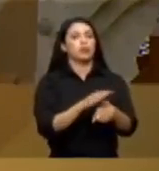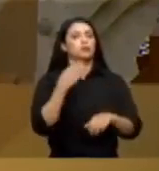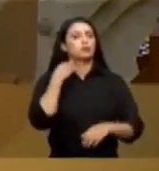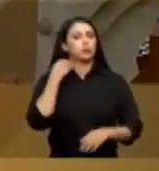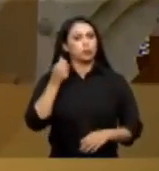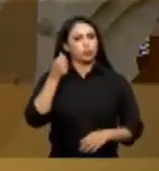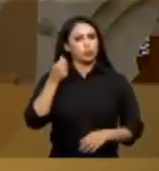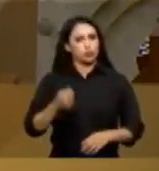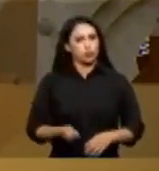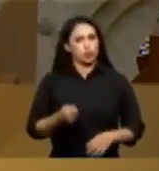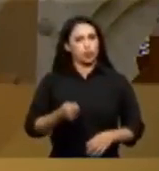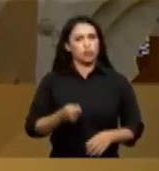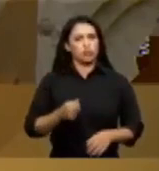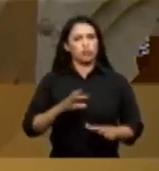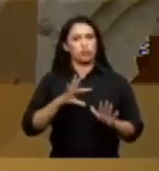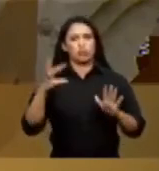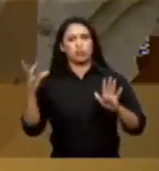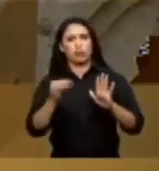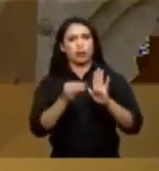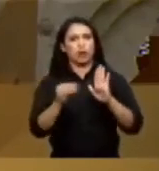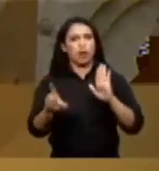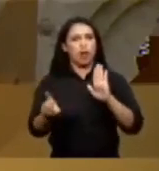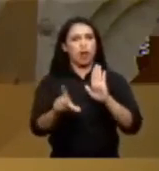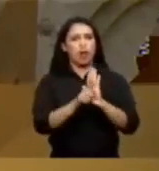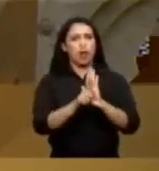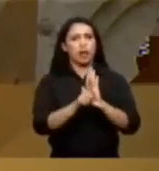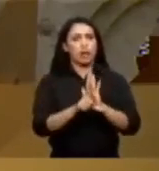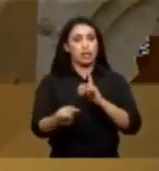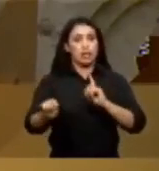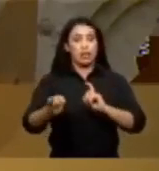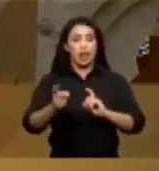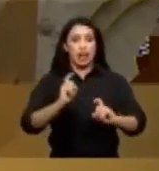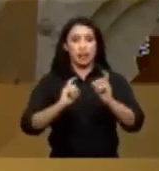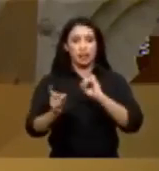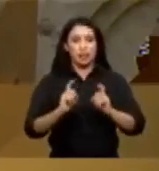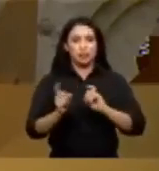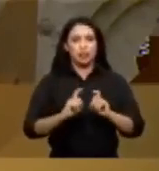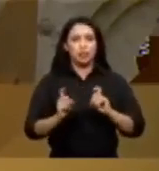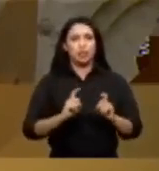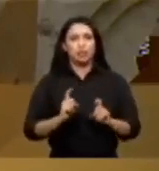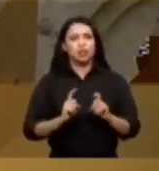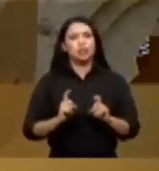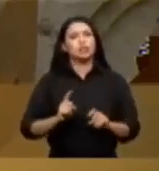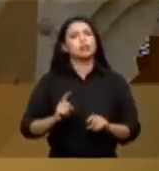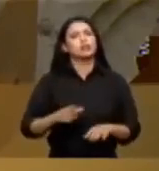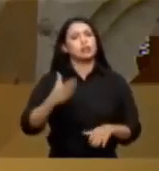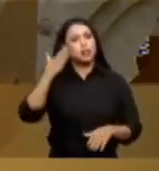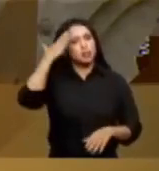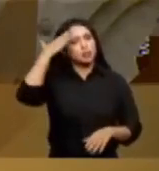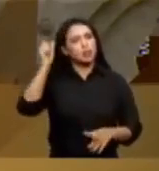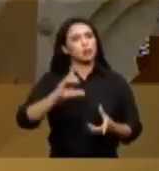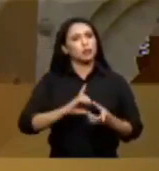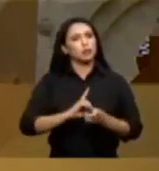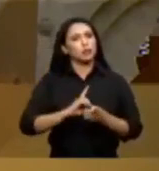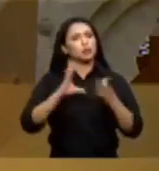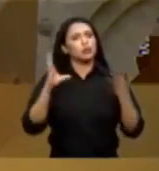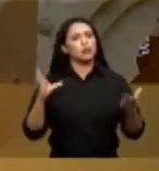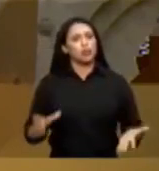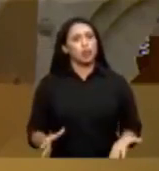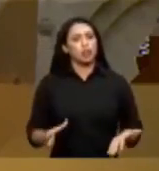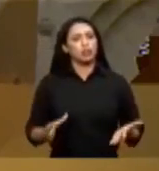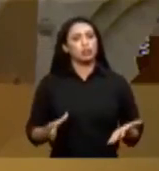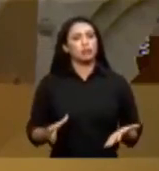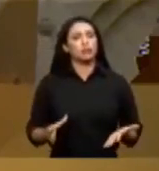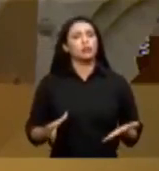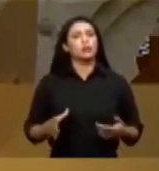juízes, legisladores e administradores, converterem o alto significado do Estado Democrático de Direito em